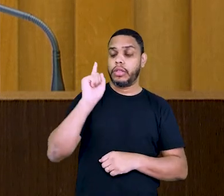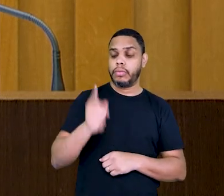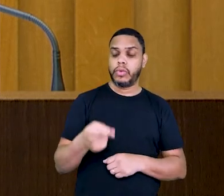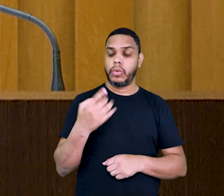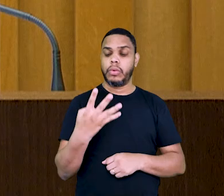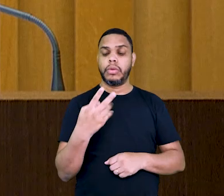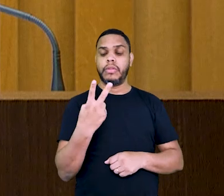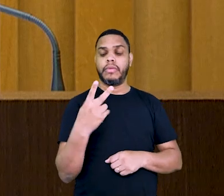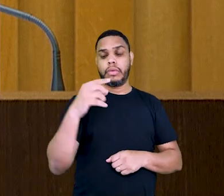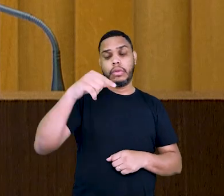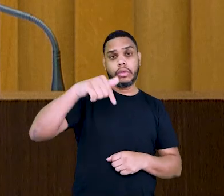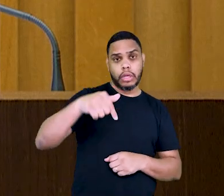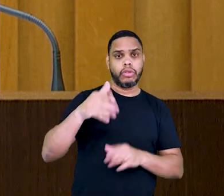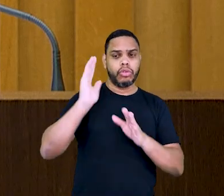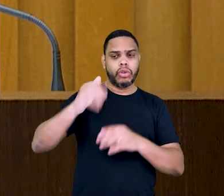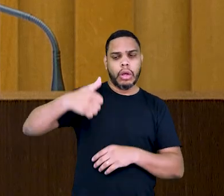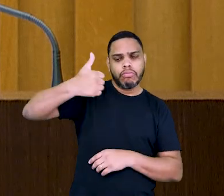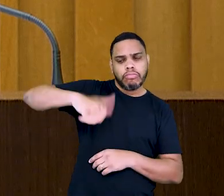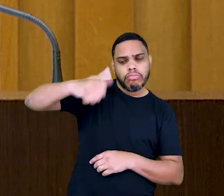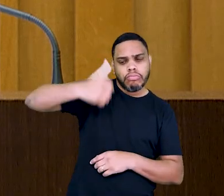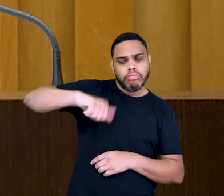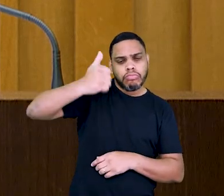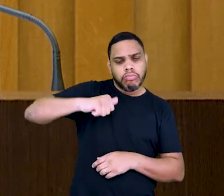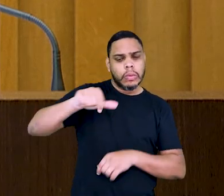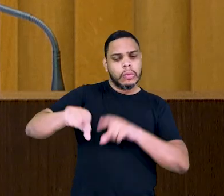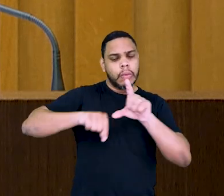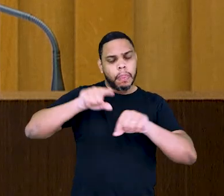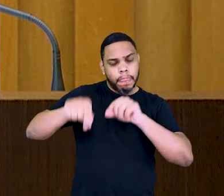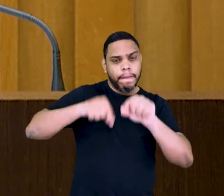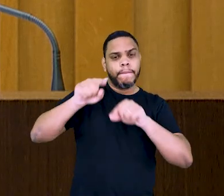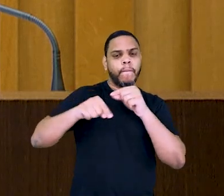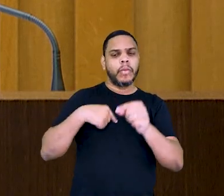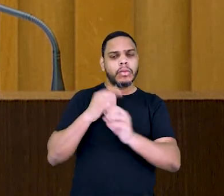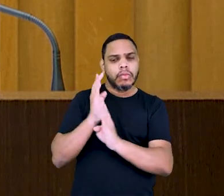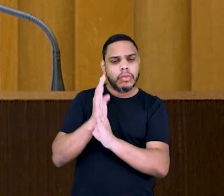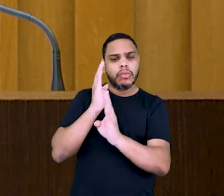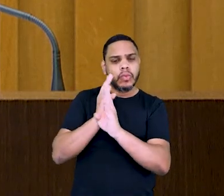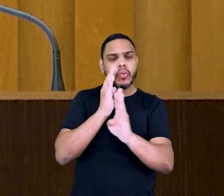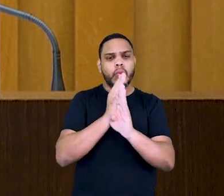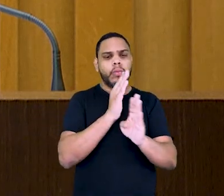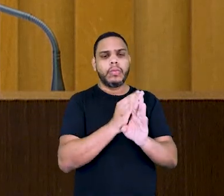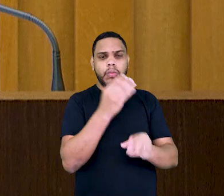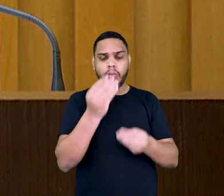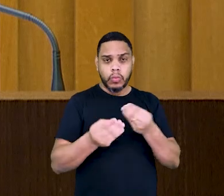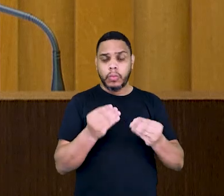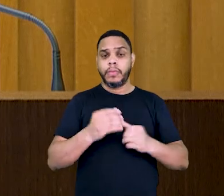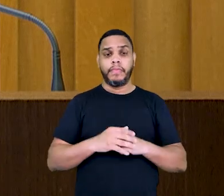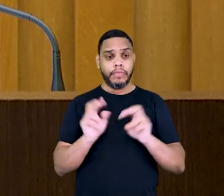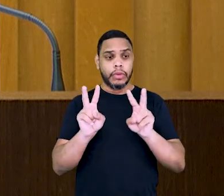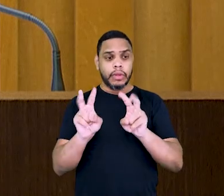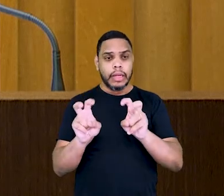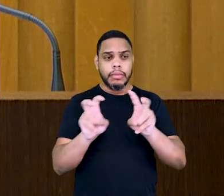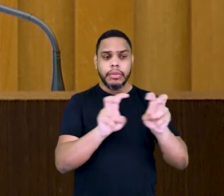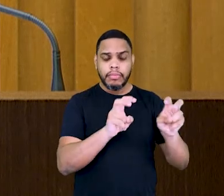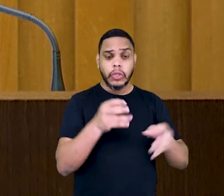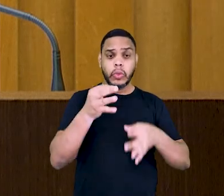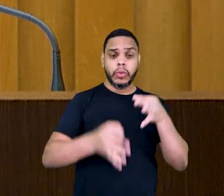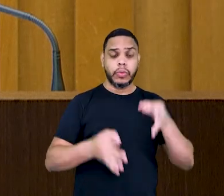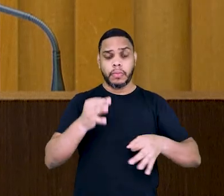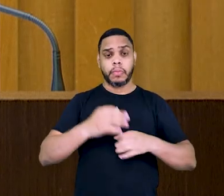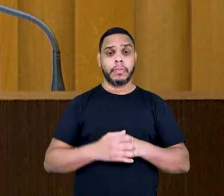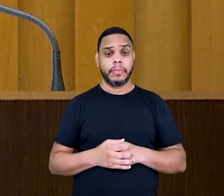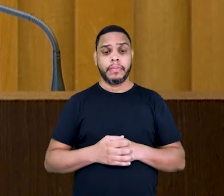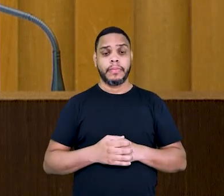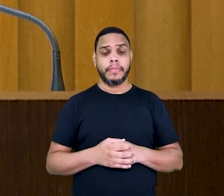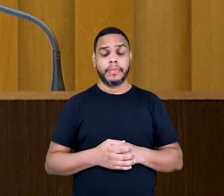87.427 recursos analisados, triados, com a identificação dos respectivos temas jurídicos antes